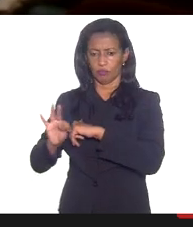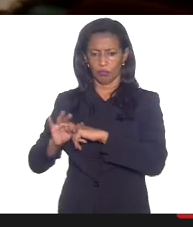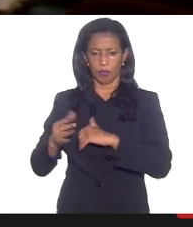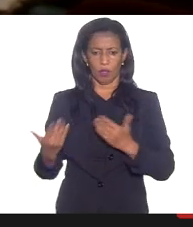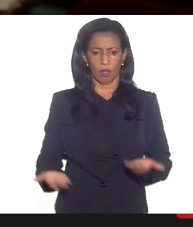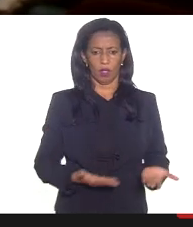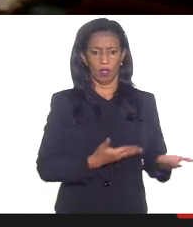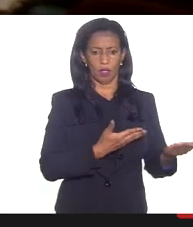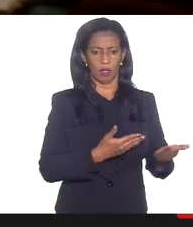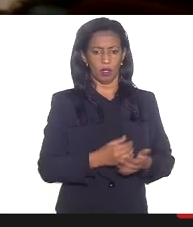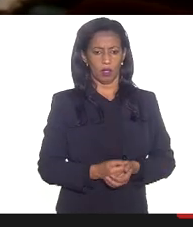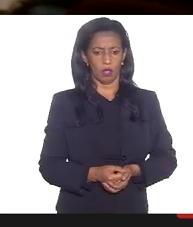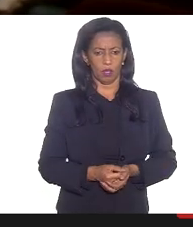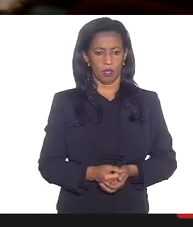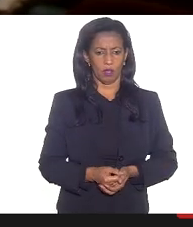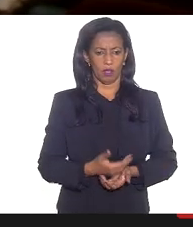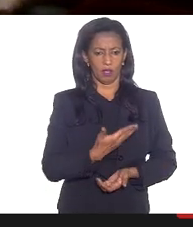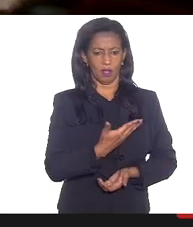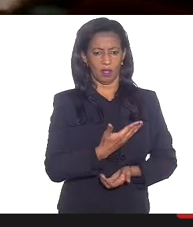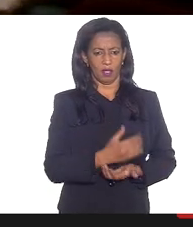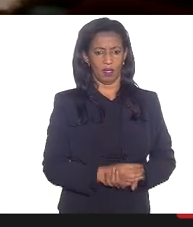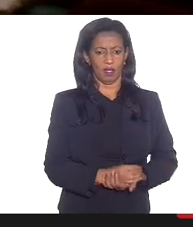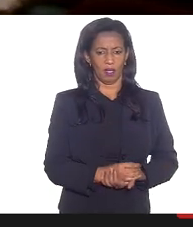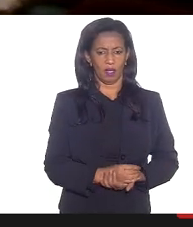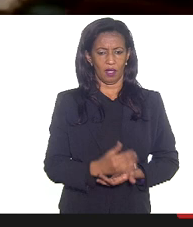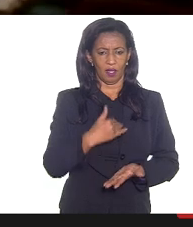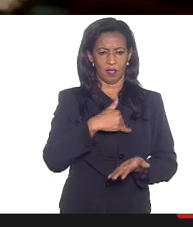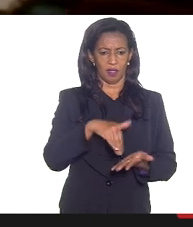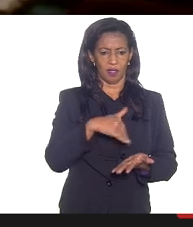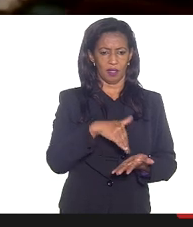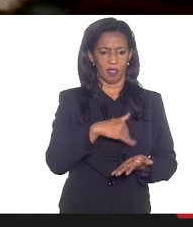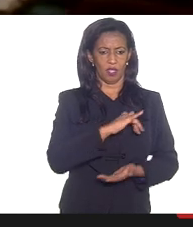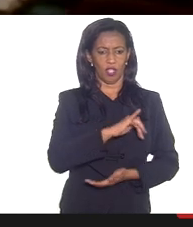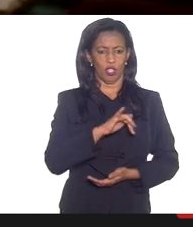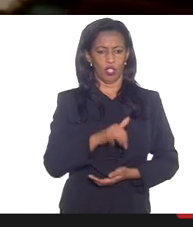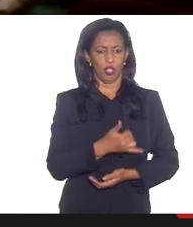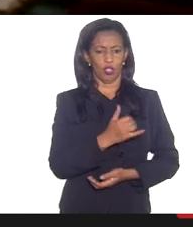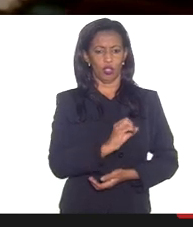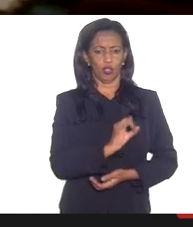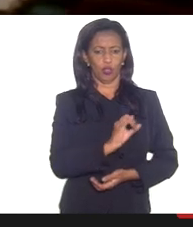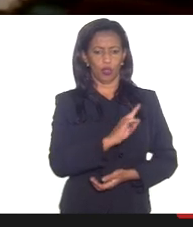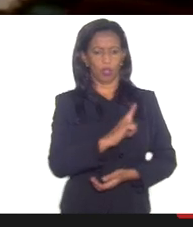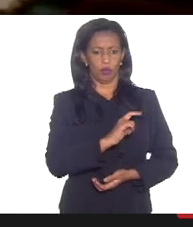nossa querida secretária Joilza,